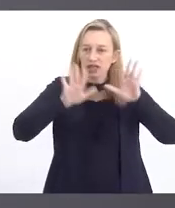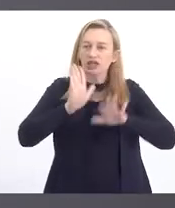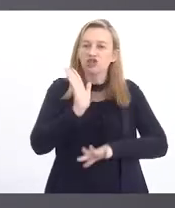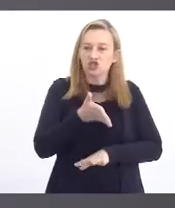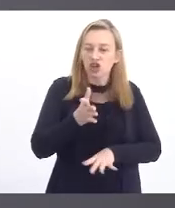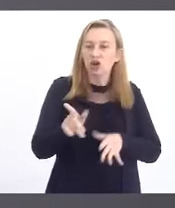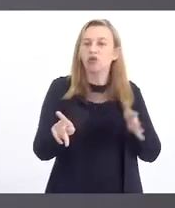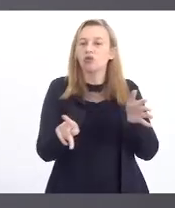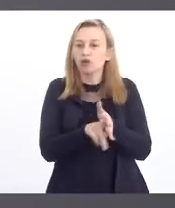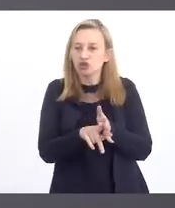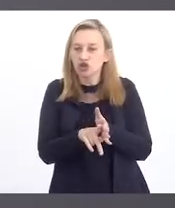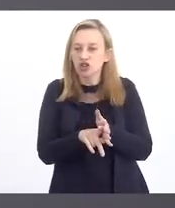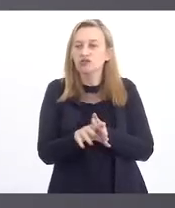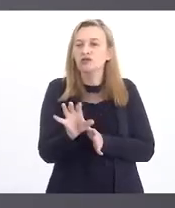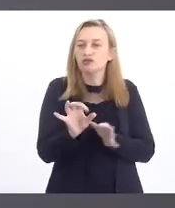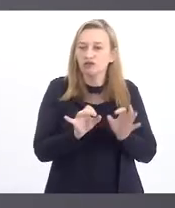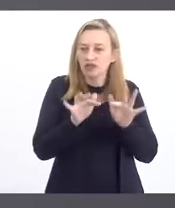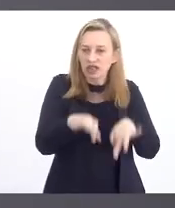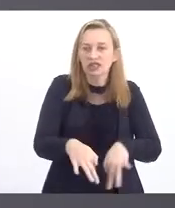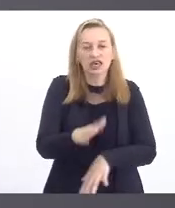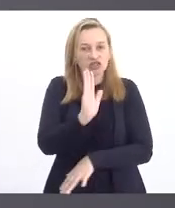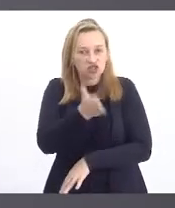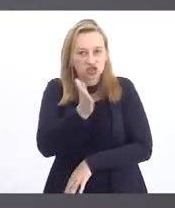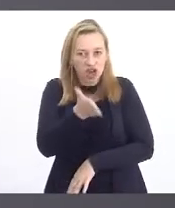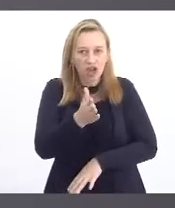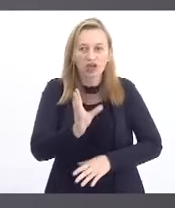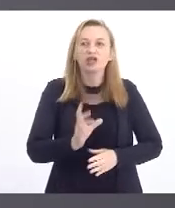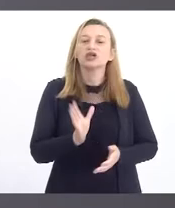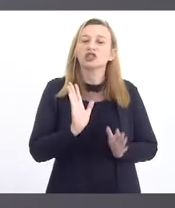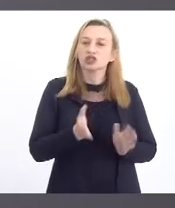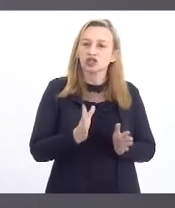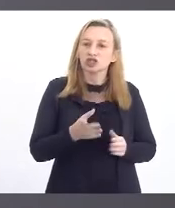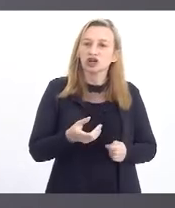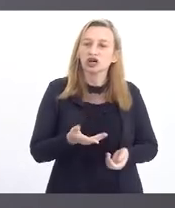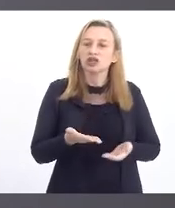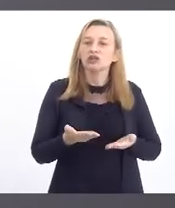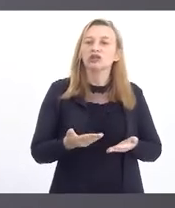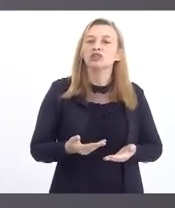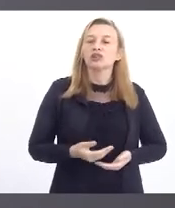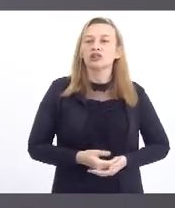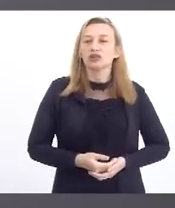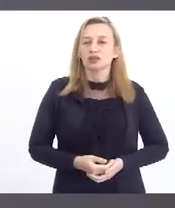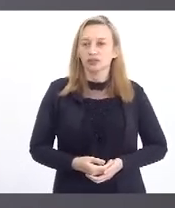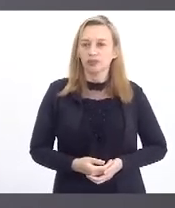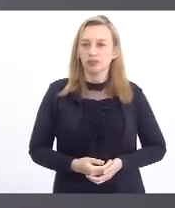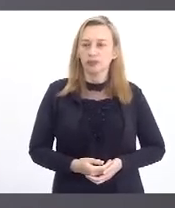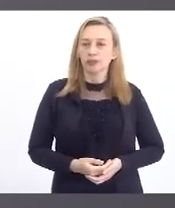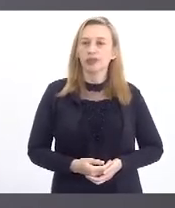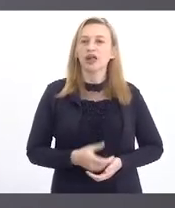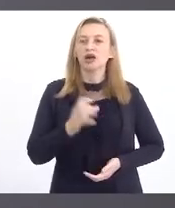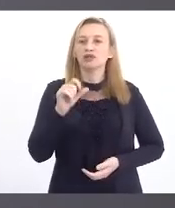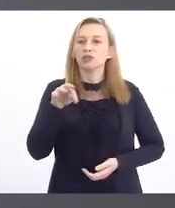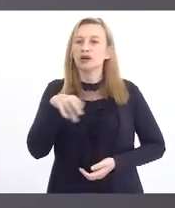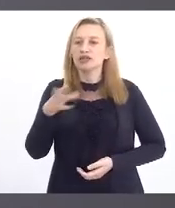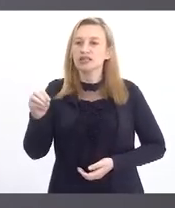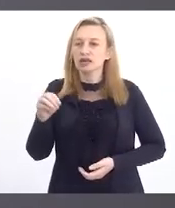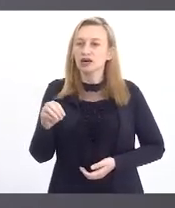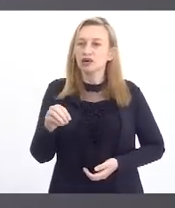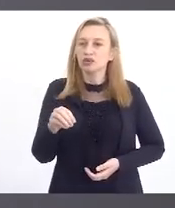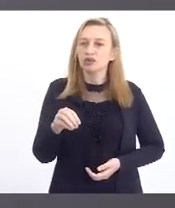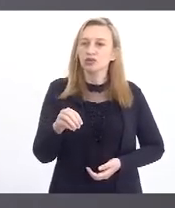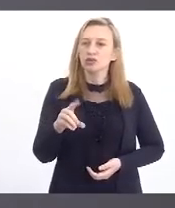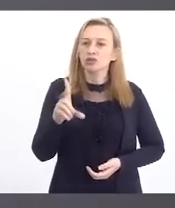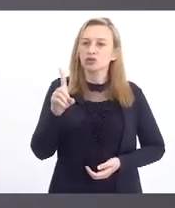projeto executivo finalizado, né? Já estamos fornecendo os floculadores. A automação da dosagem dos coagulantes